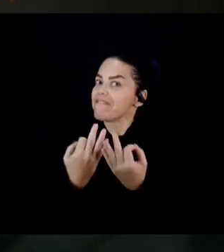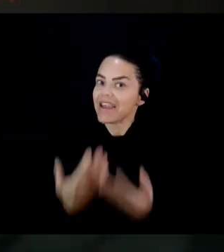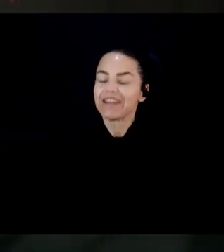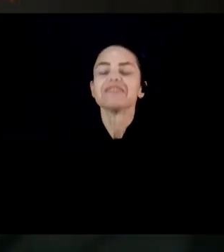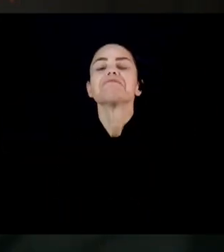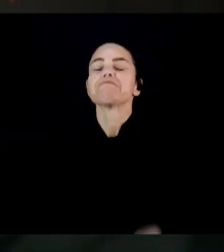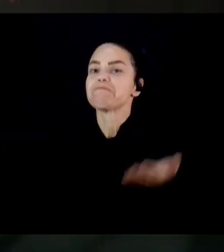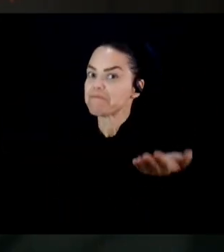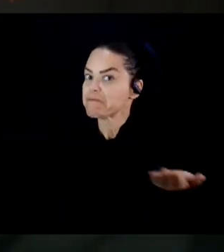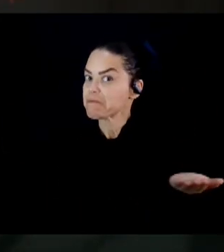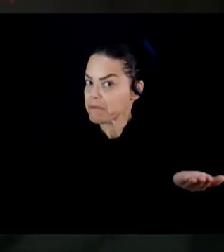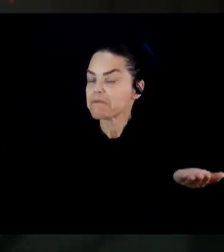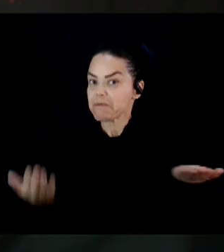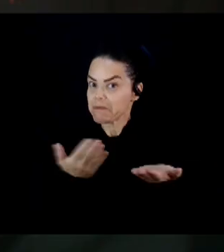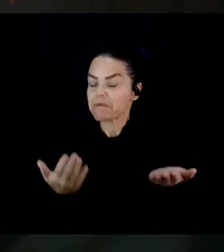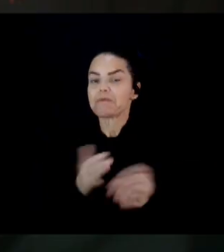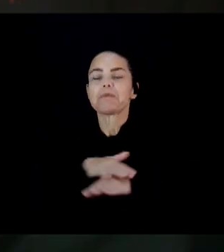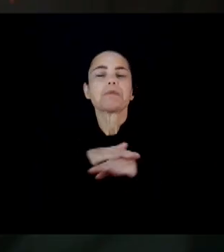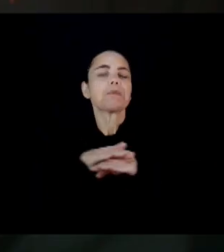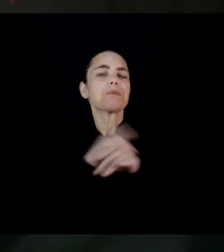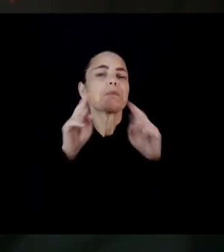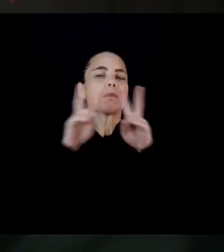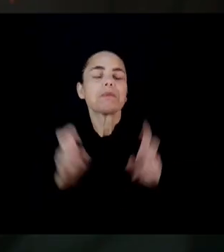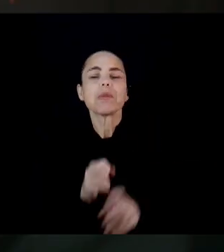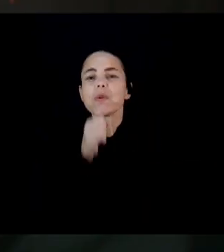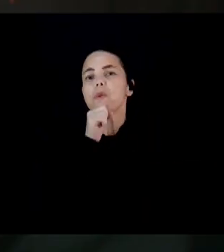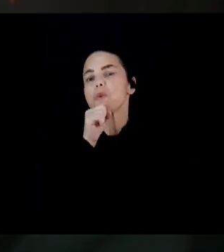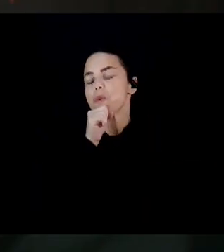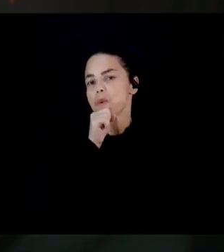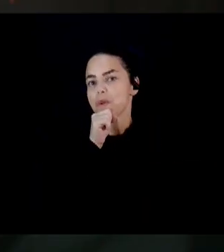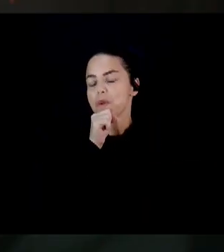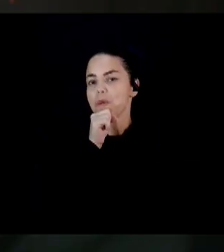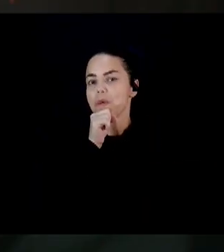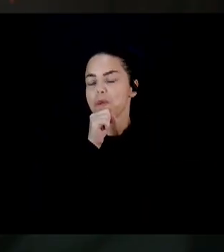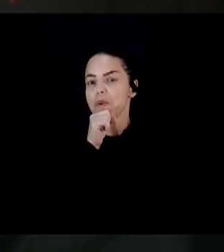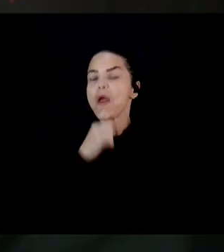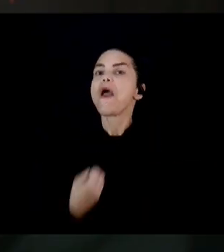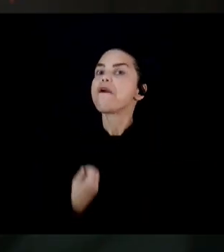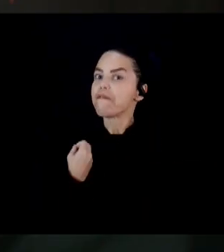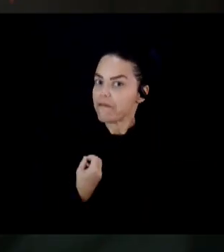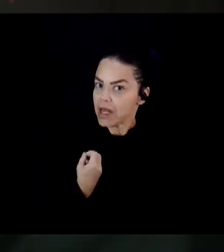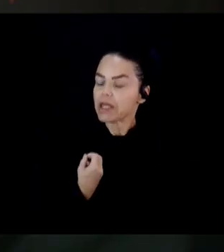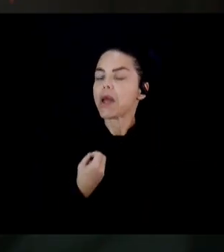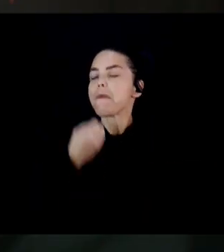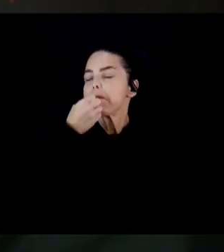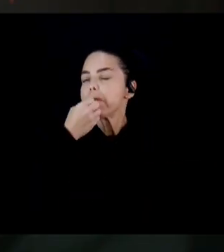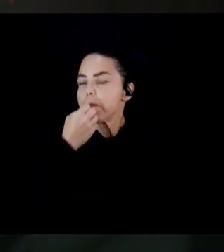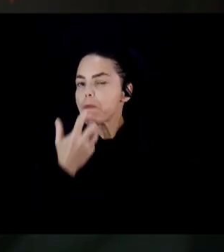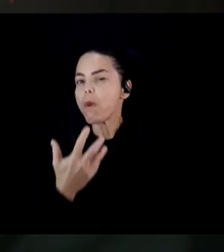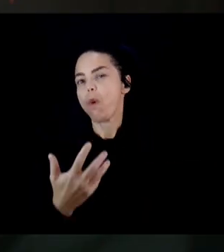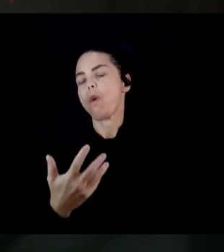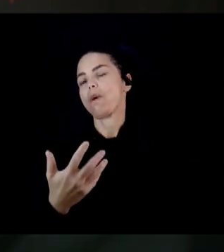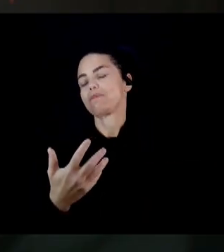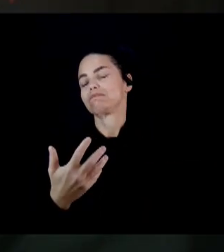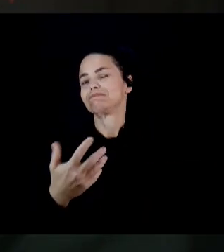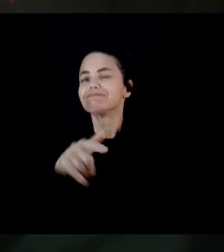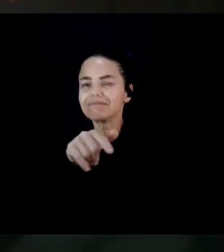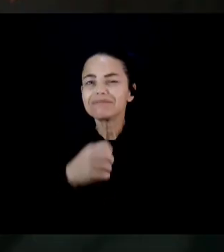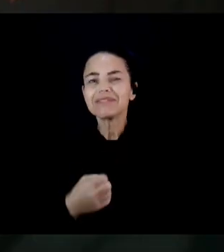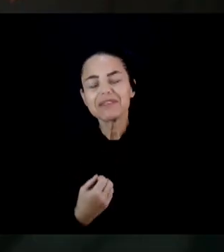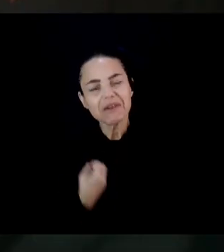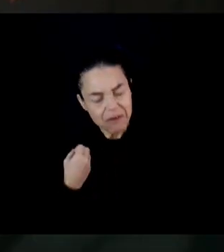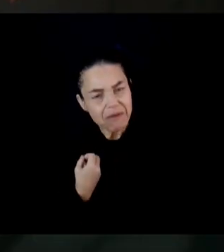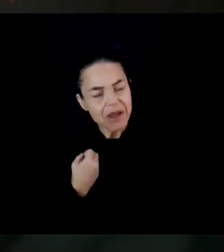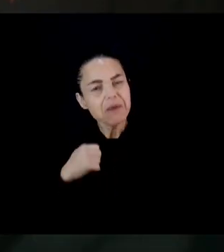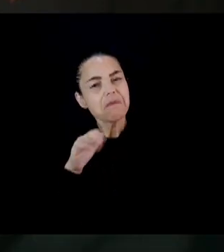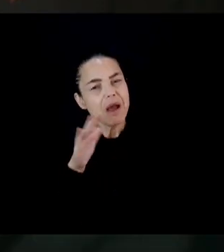Bom, hoje nós vamos conversar sobre envelhecimento e vitalidade. E, afinal, estamos vivendo mais do que nunca.